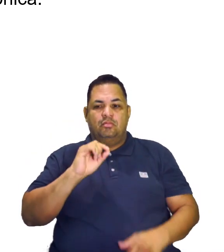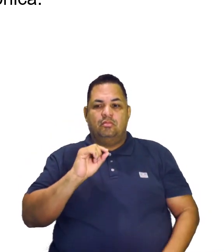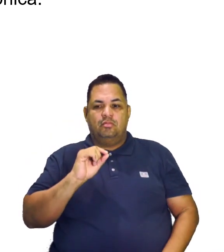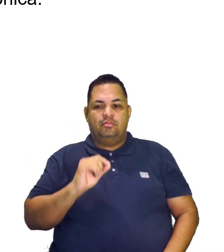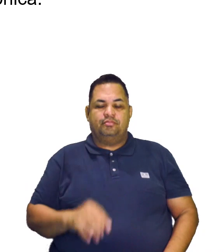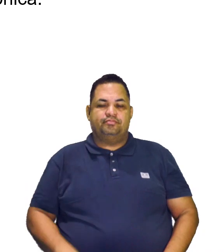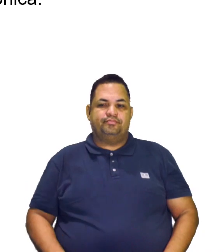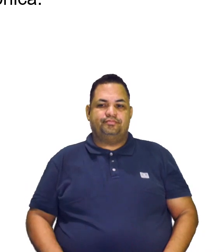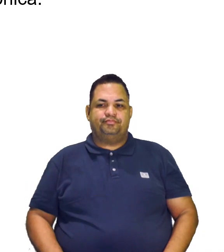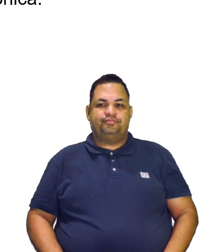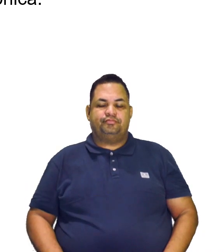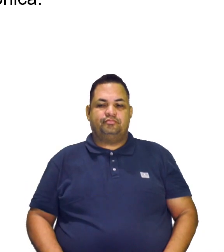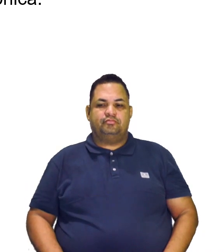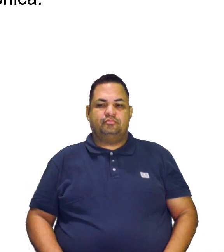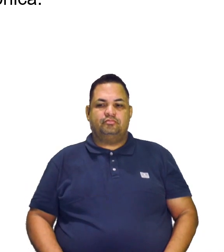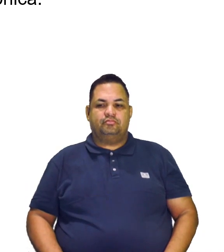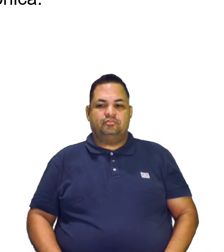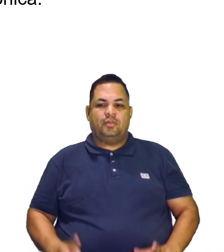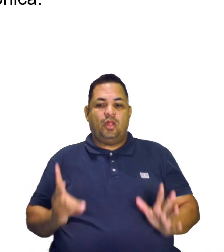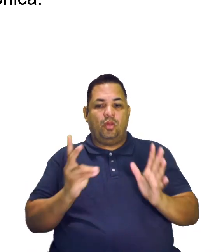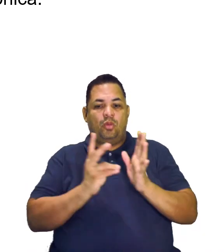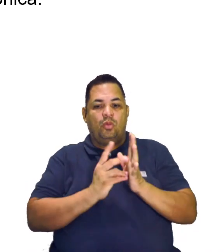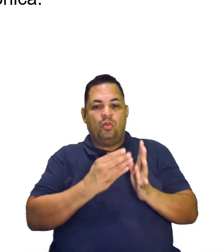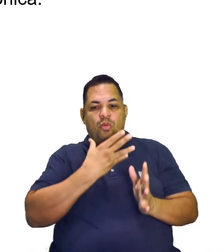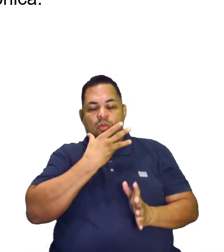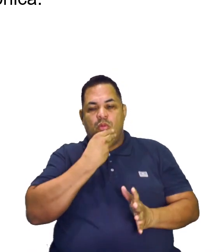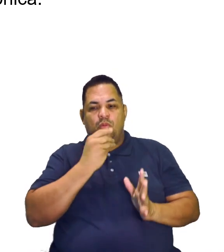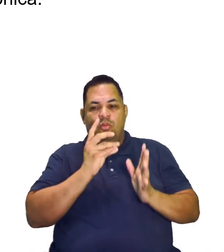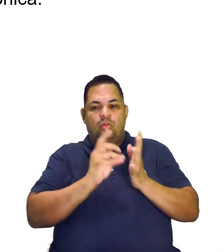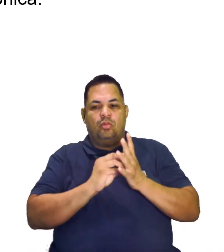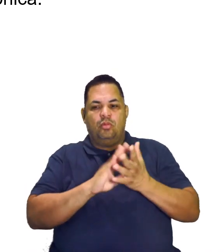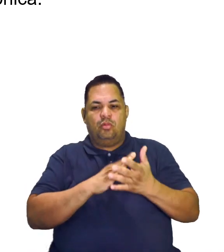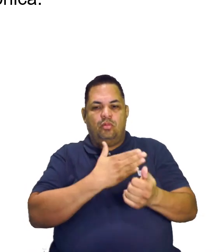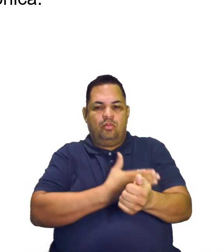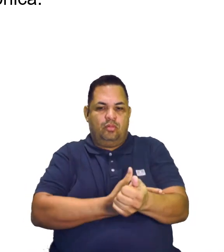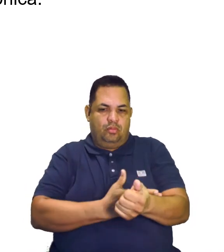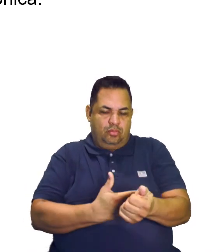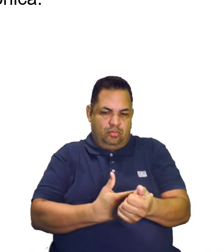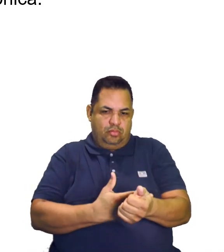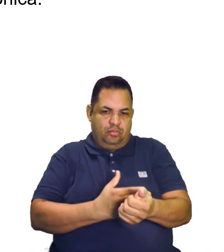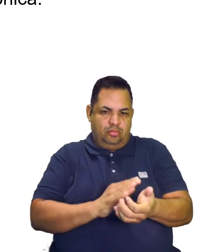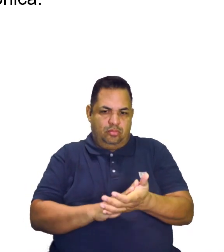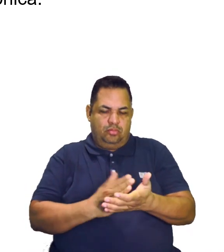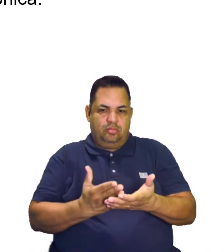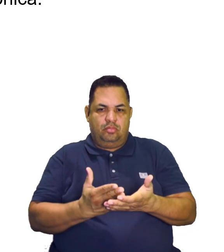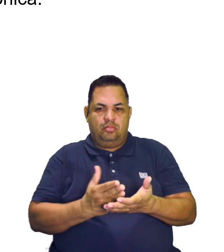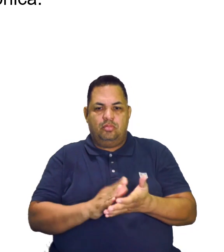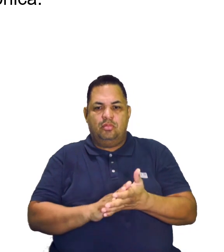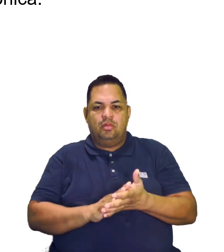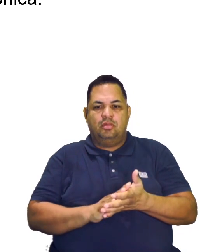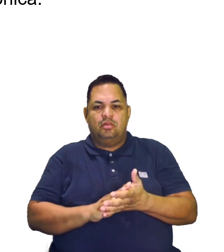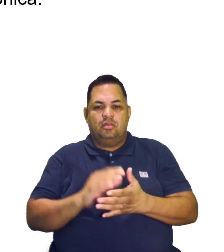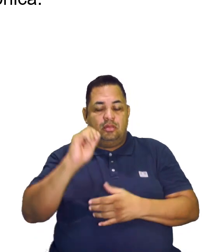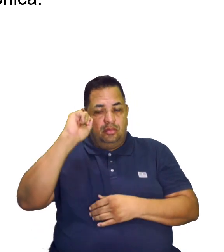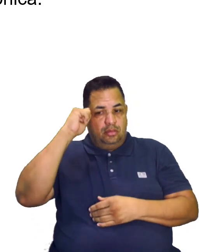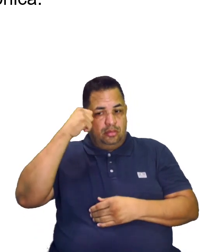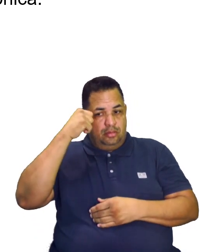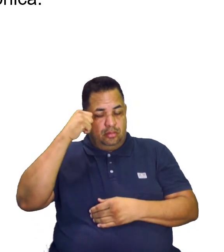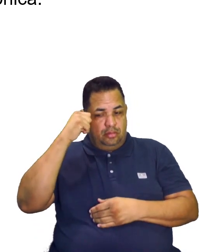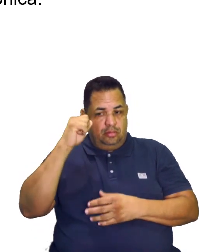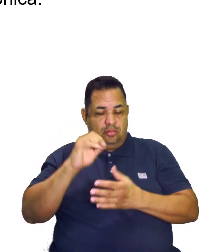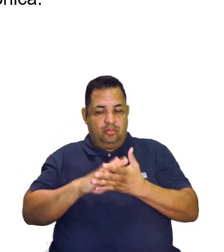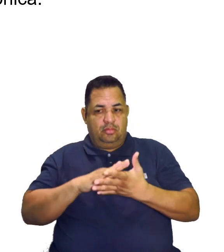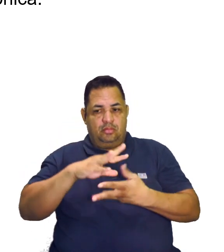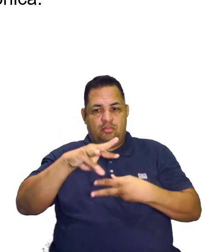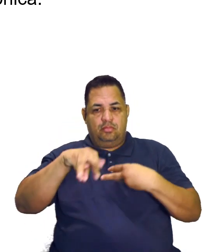dizer a mistura do indígena com o branco, ou não índio, e com o africano. E